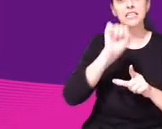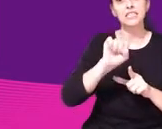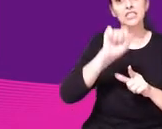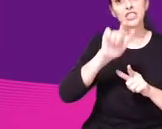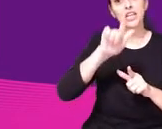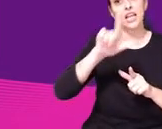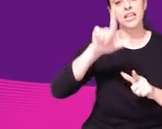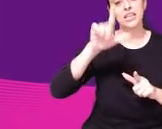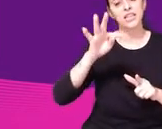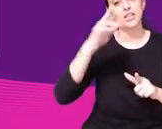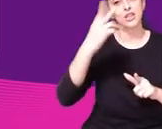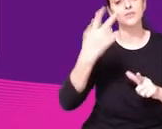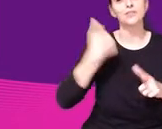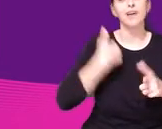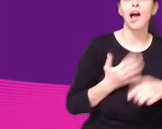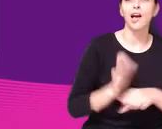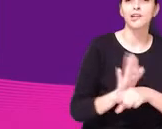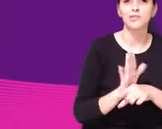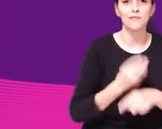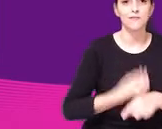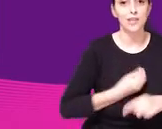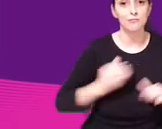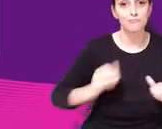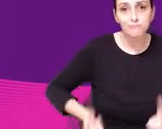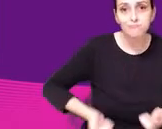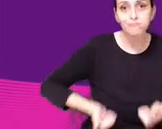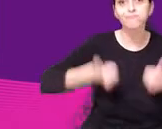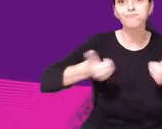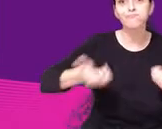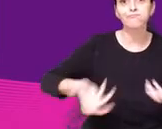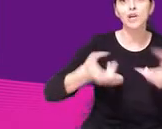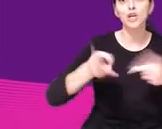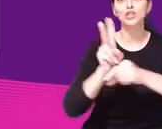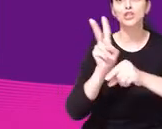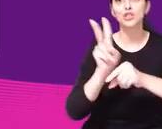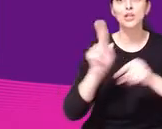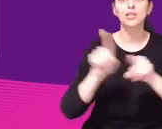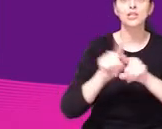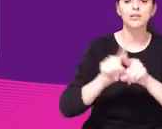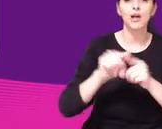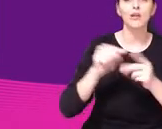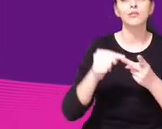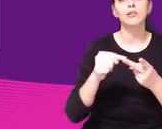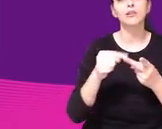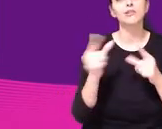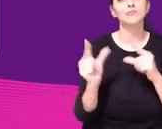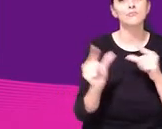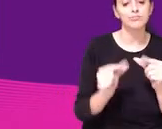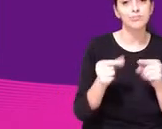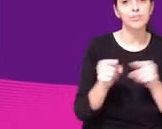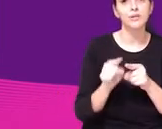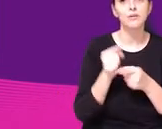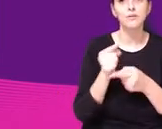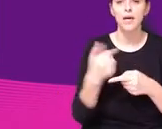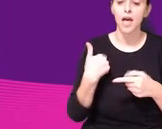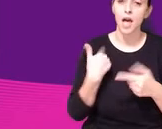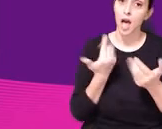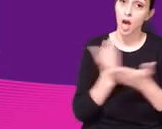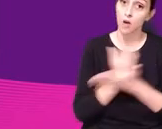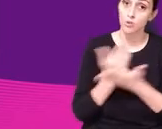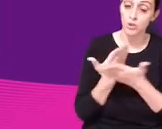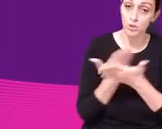vida dos pacientes, tanto com fração de ejeção preservada quanto com fração de ejeção reduzida. E alguns estudos,